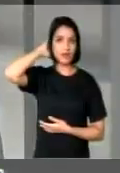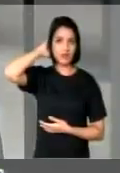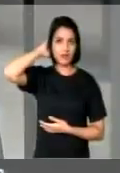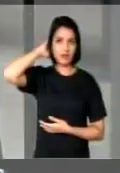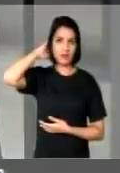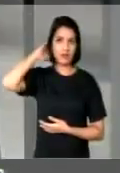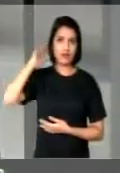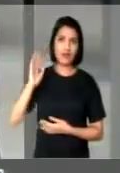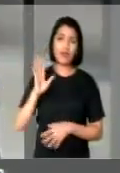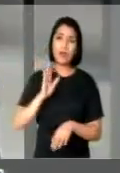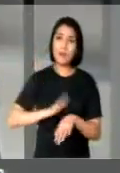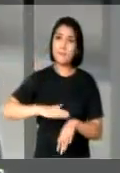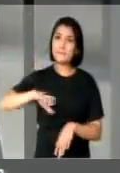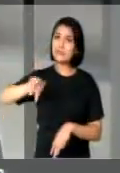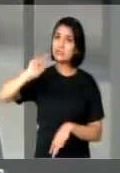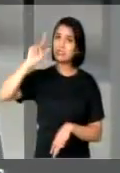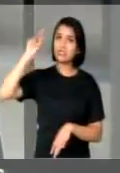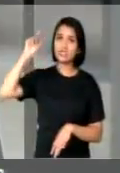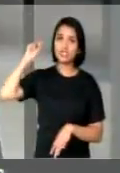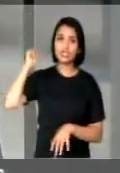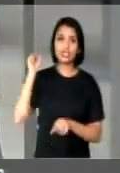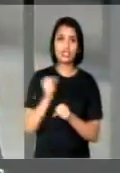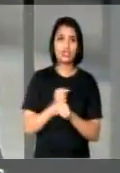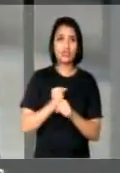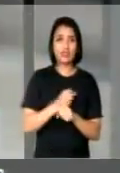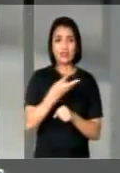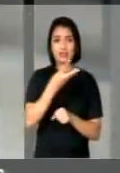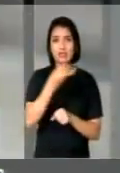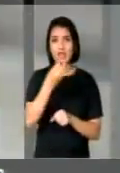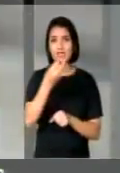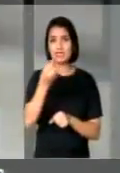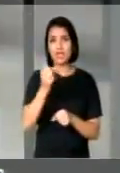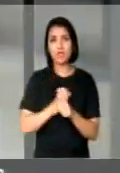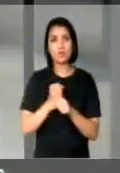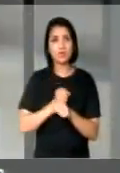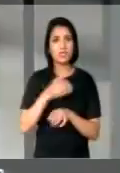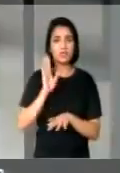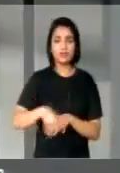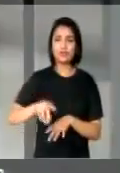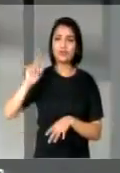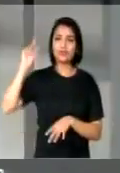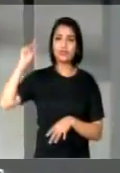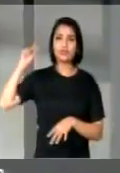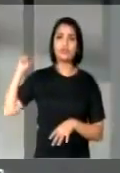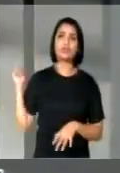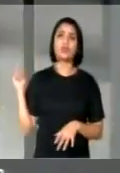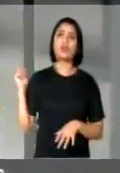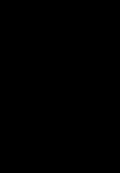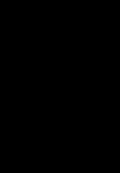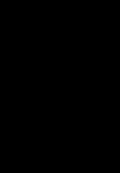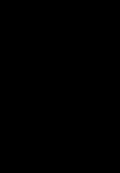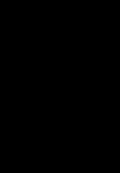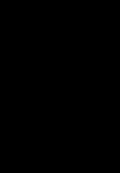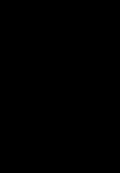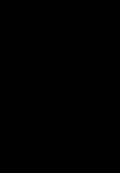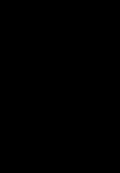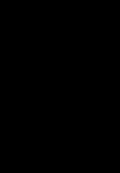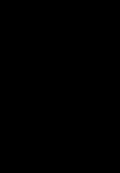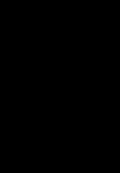antiga do Brasil, mais de 300 anos, e a segunda secretaria dirigida de forma tão...